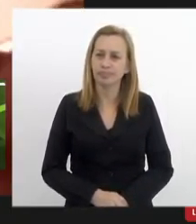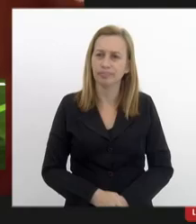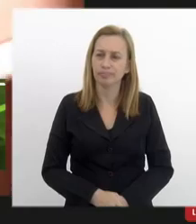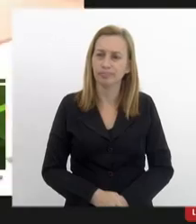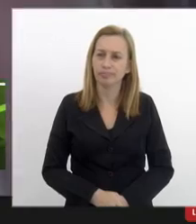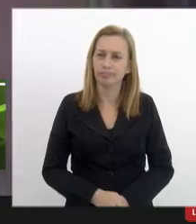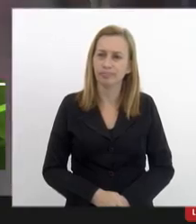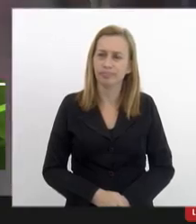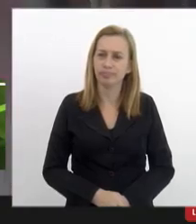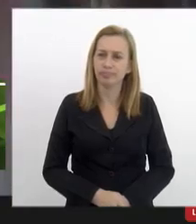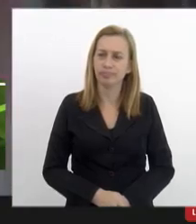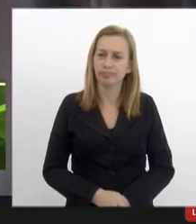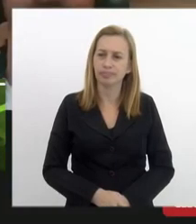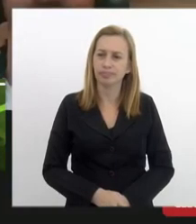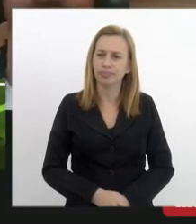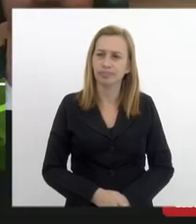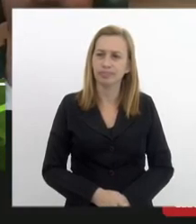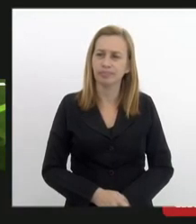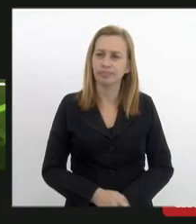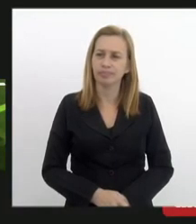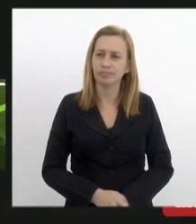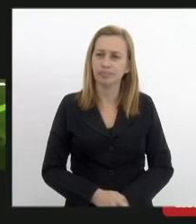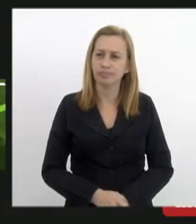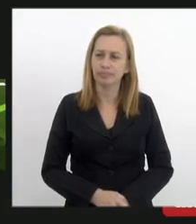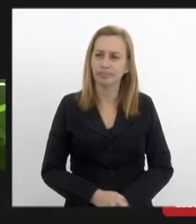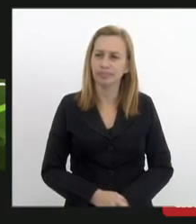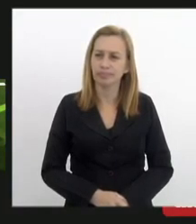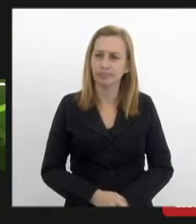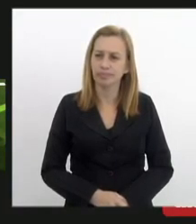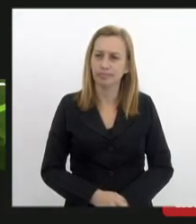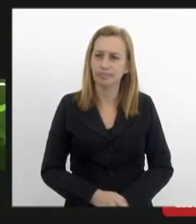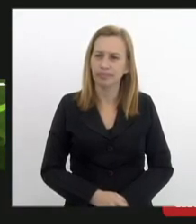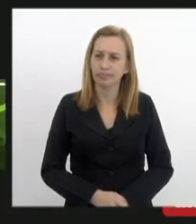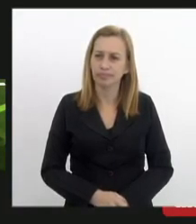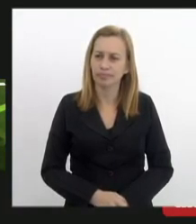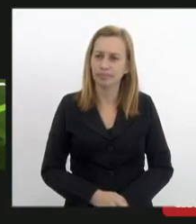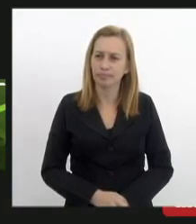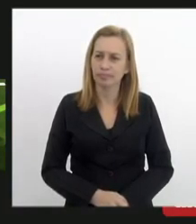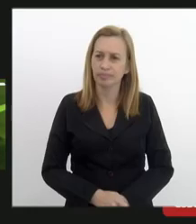Mas aqui eu queria que a minha...